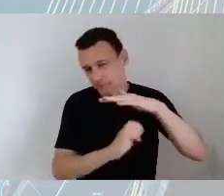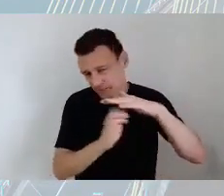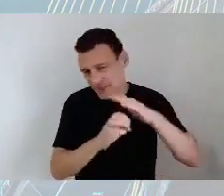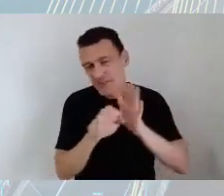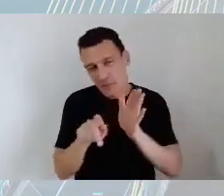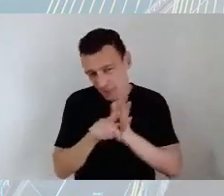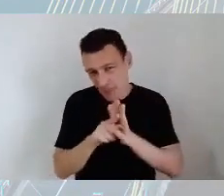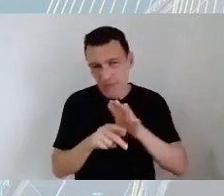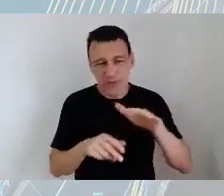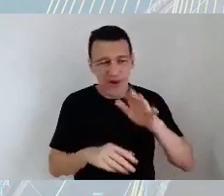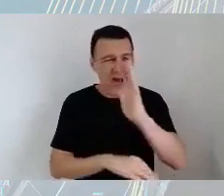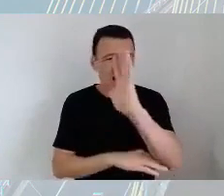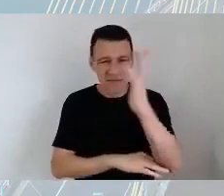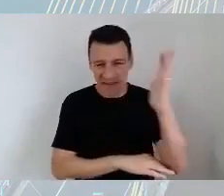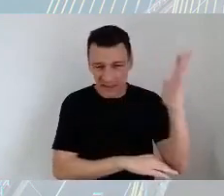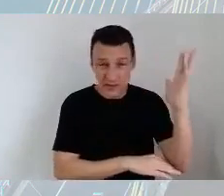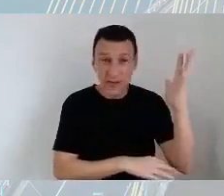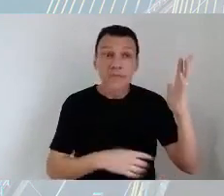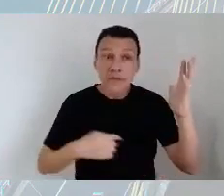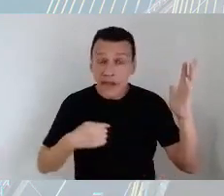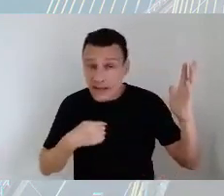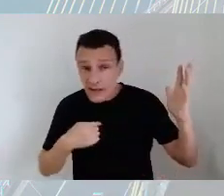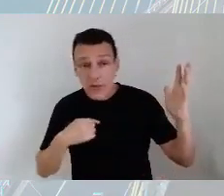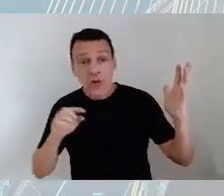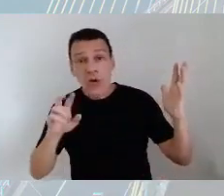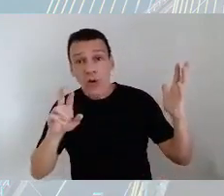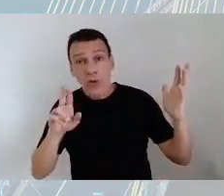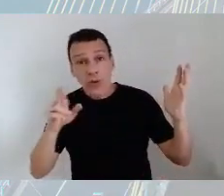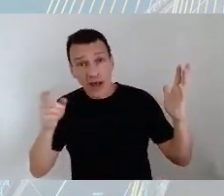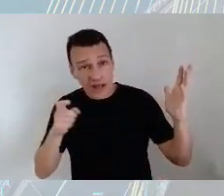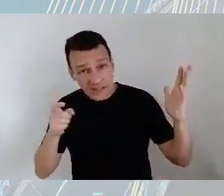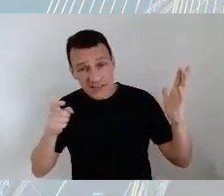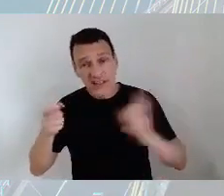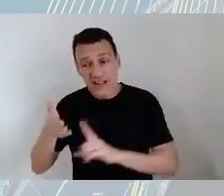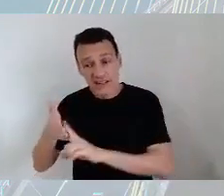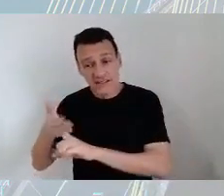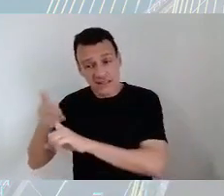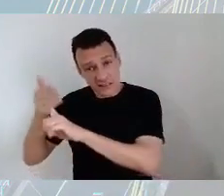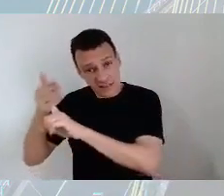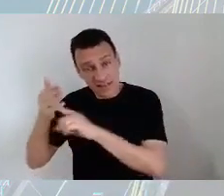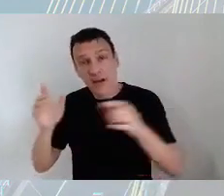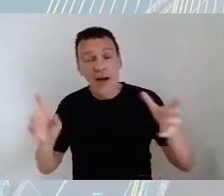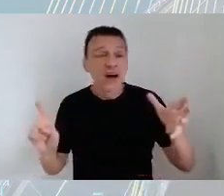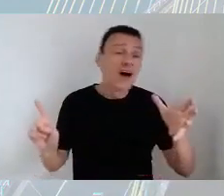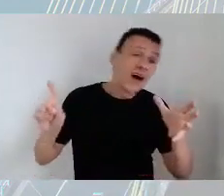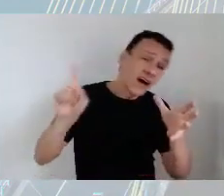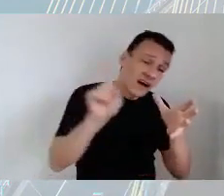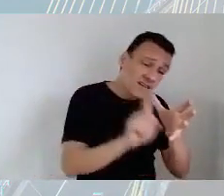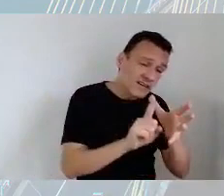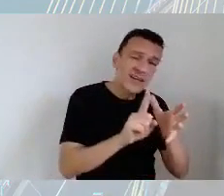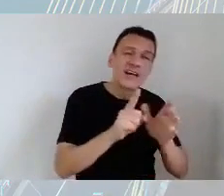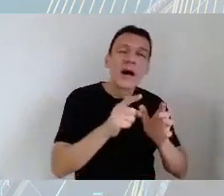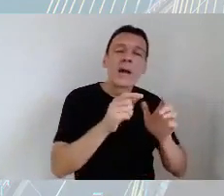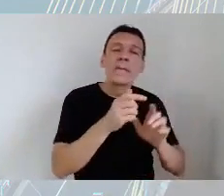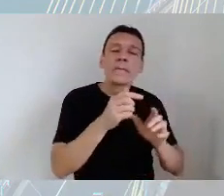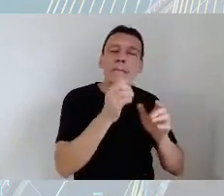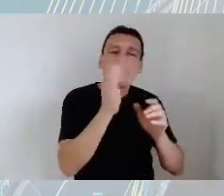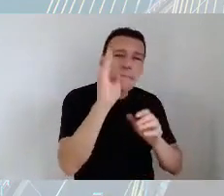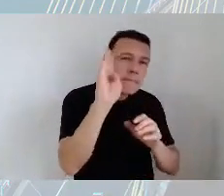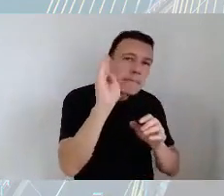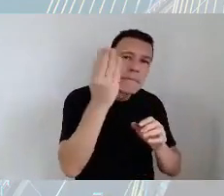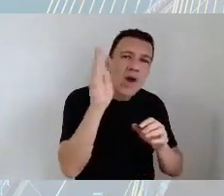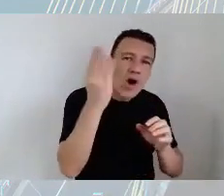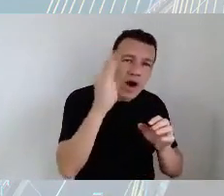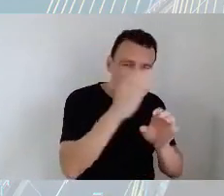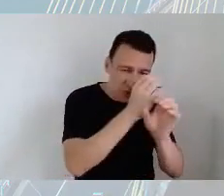cara de UX e tecnologia foi atuar com um monte de biólogos marinhos. Muitas pessoas podem pensar que aqui começa